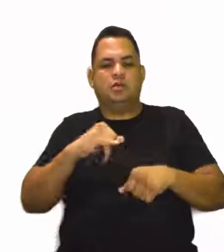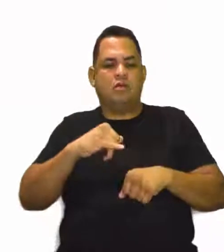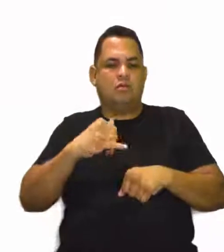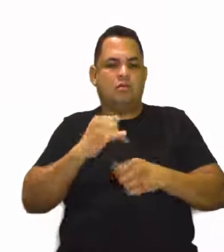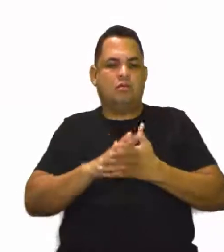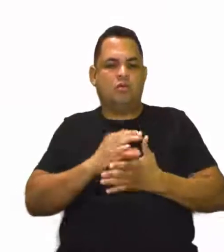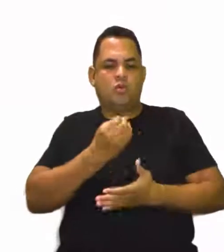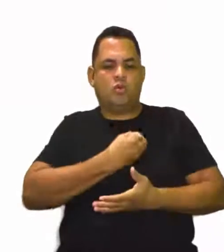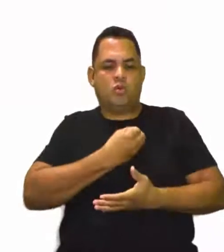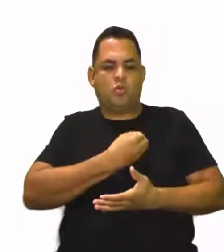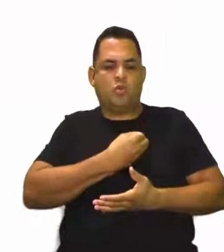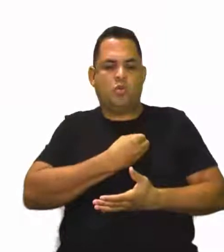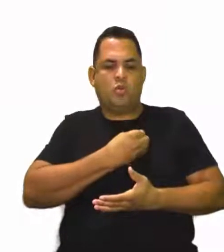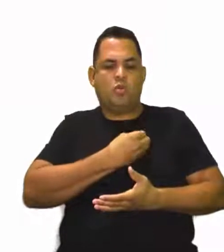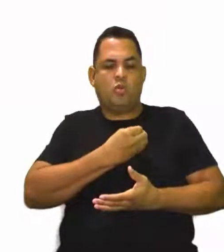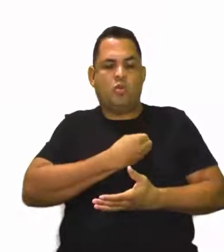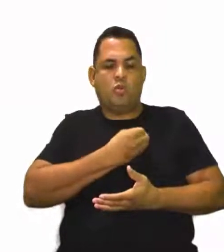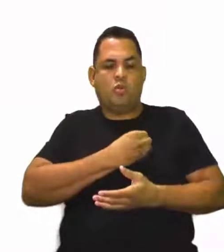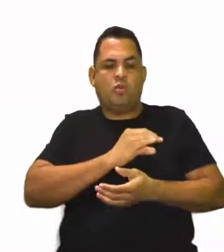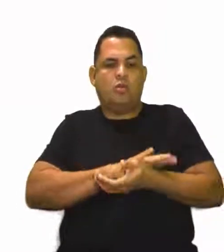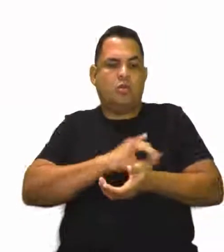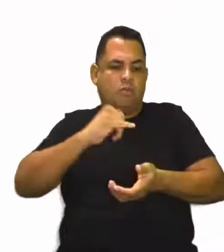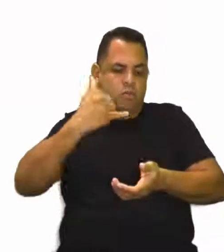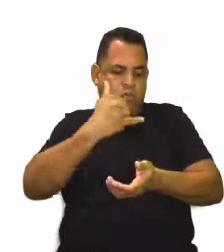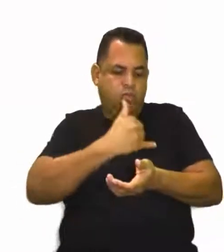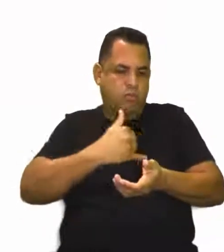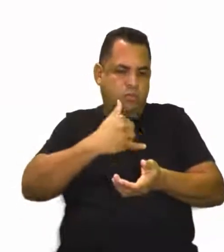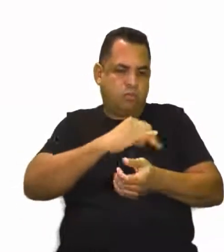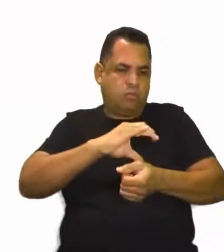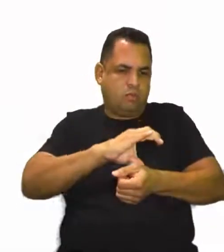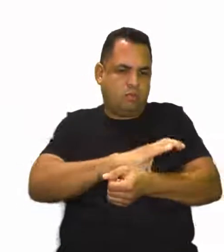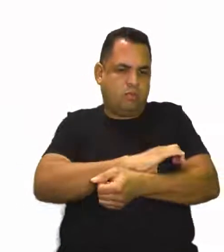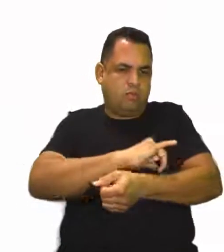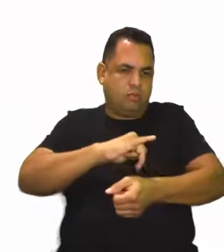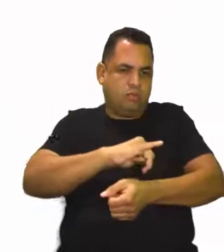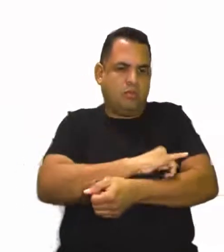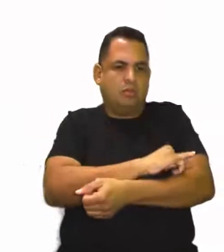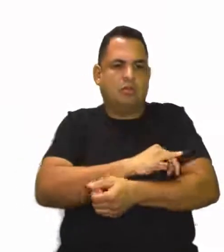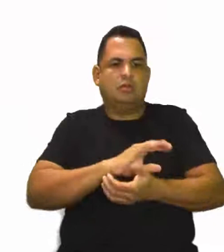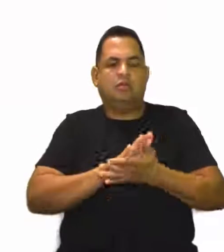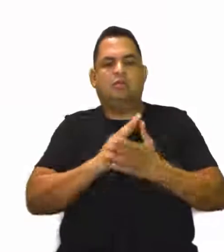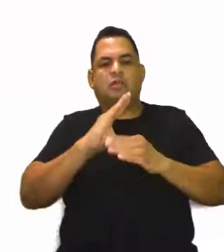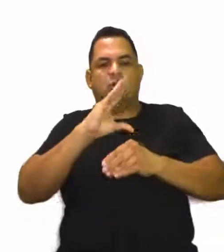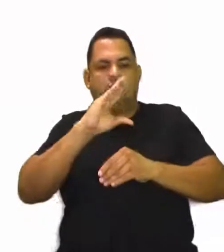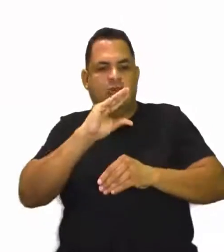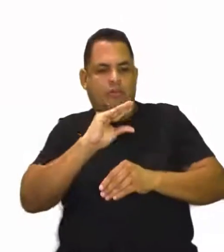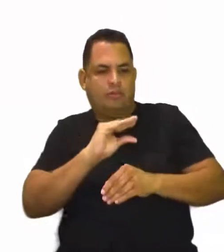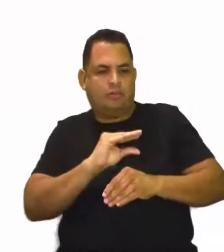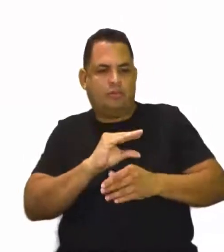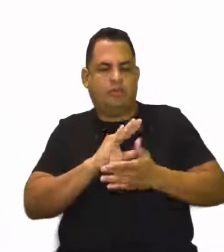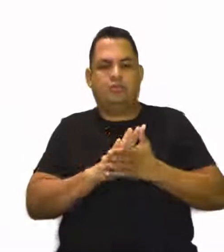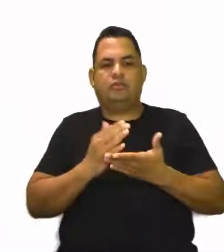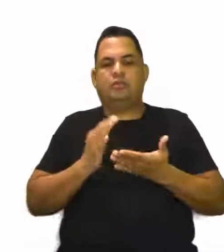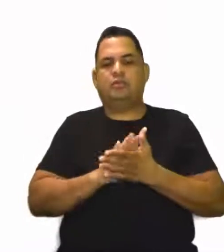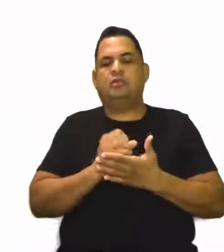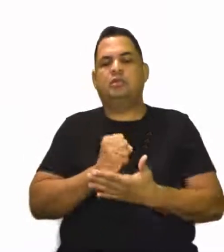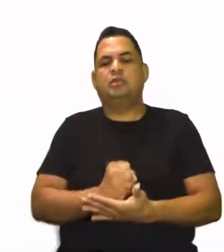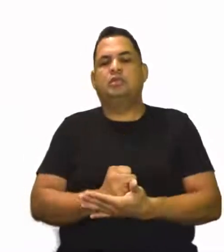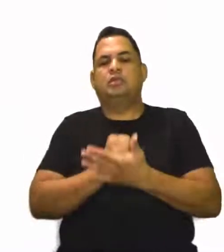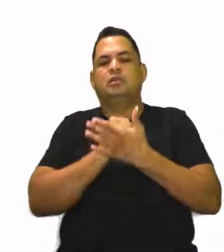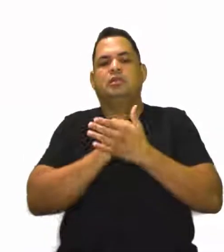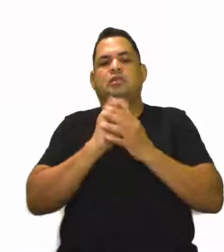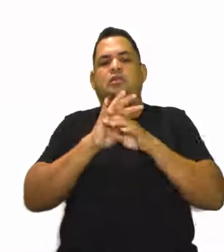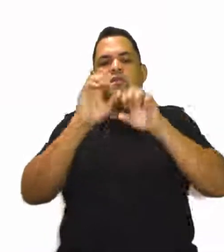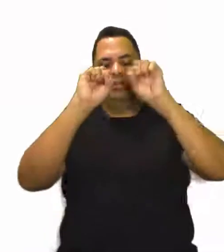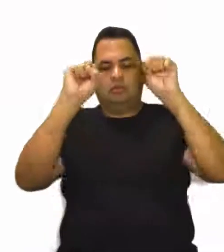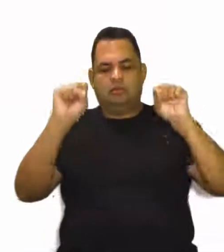índices lipídicos. Falamos muito, da questão da ação anti-inflamatória, do quanto que o exercício físico ajuda o